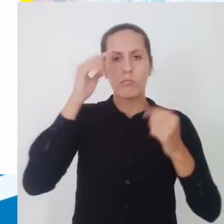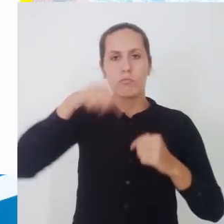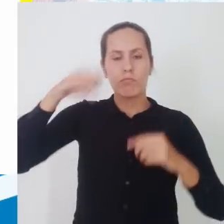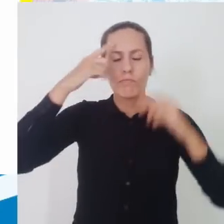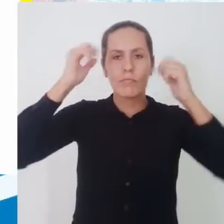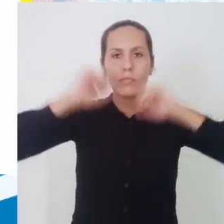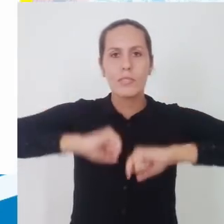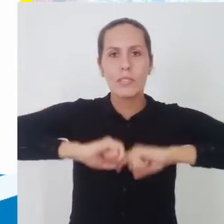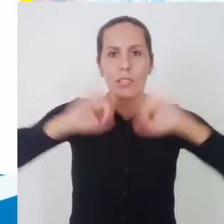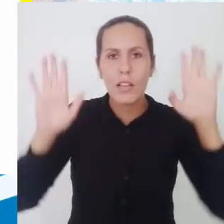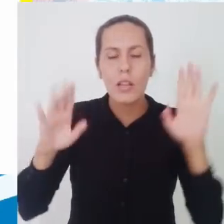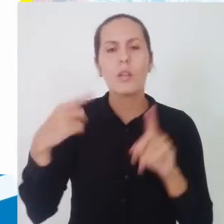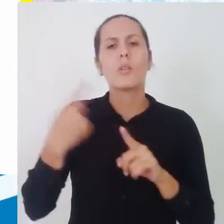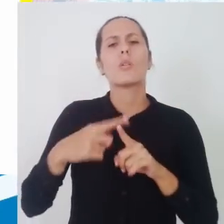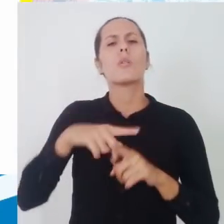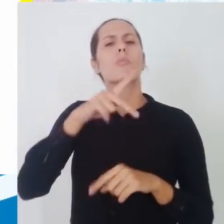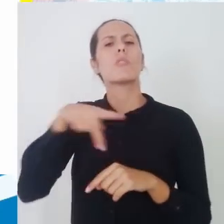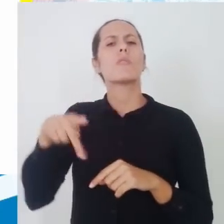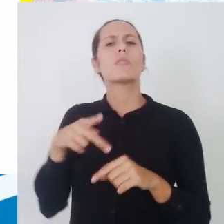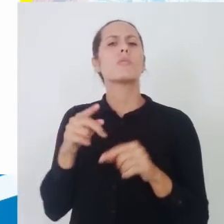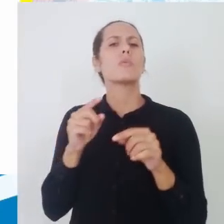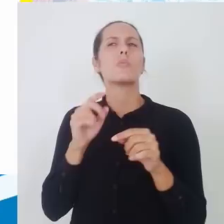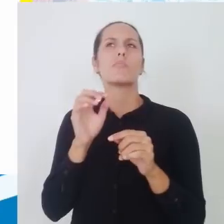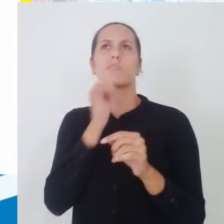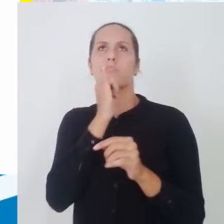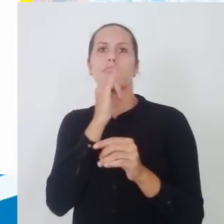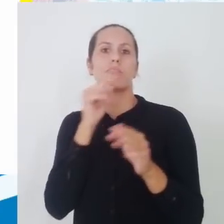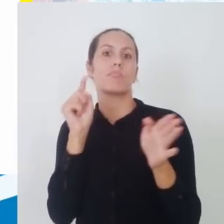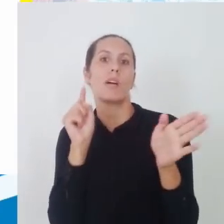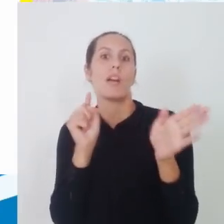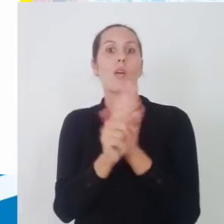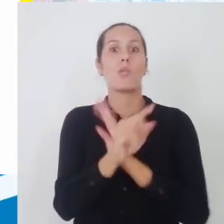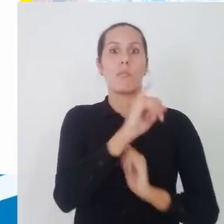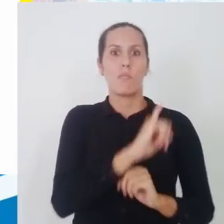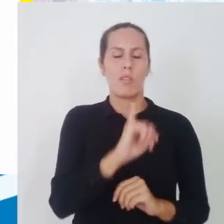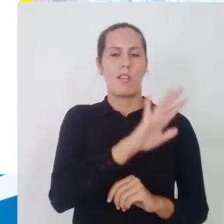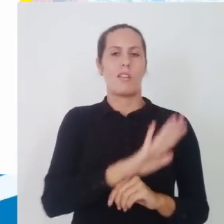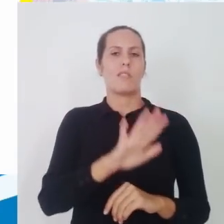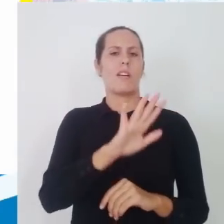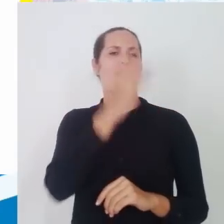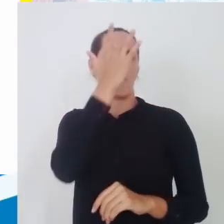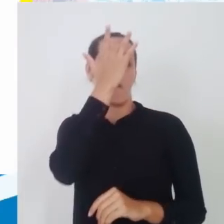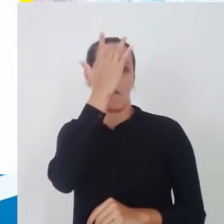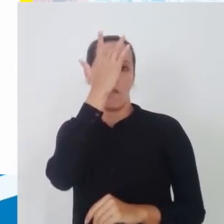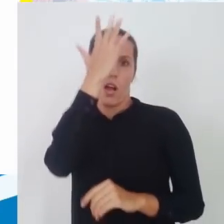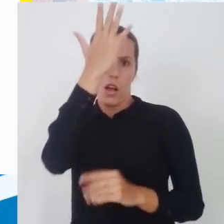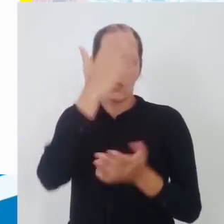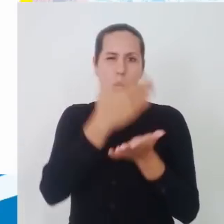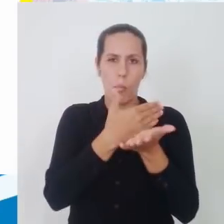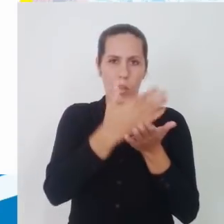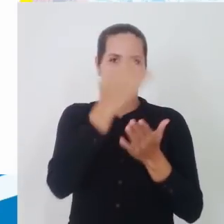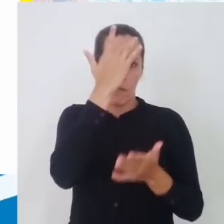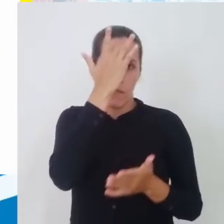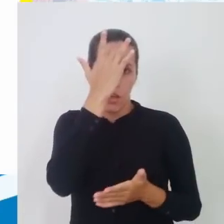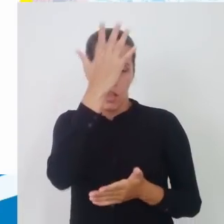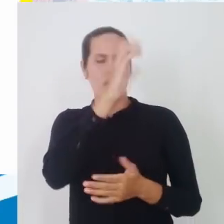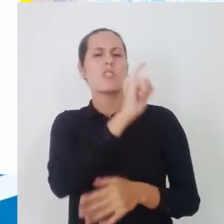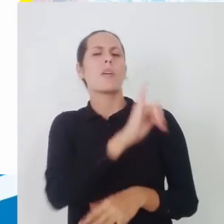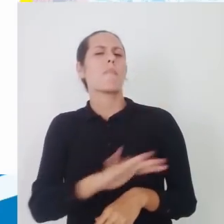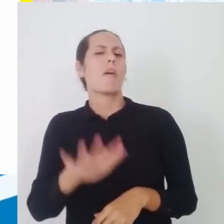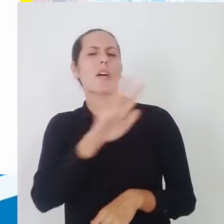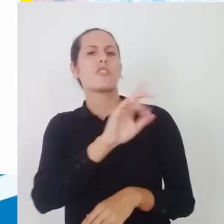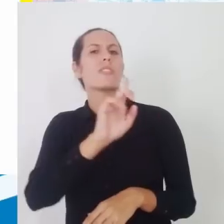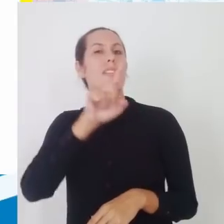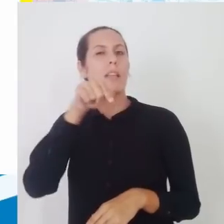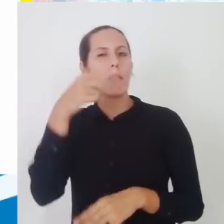aprofundar um pouquinho mais. Vocês vão entender agora por que os professores de vocês fazem, por exemplo, perguntas tão fáceis como a primeira pergunta que eu